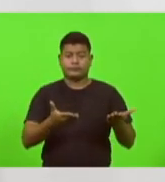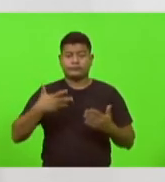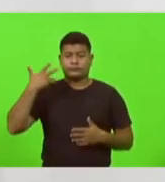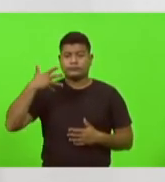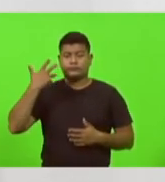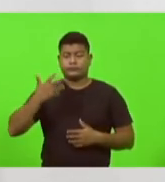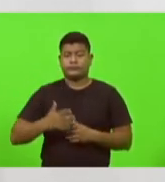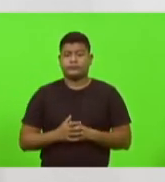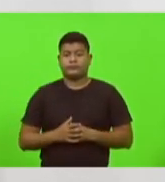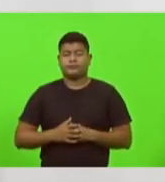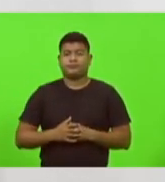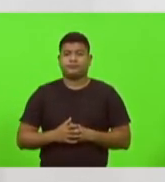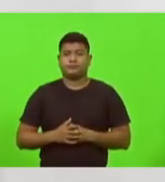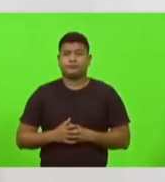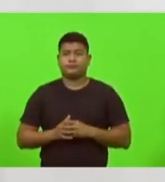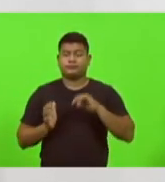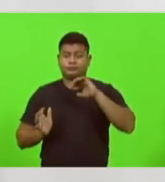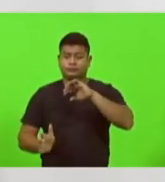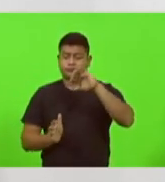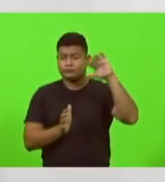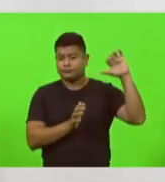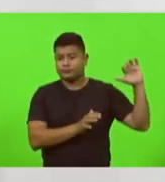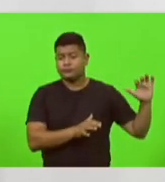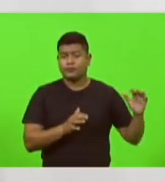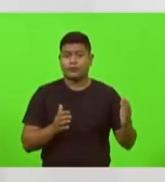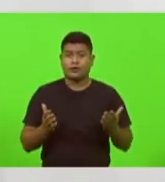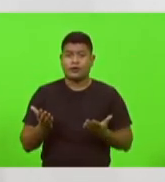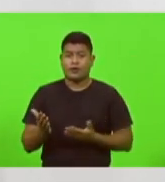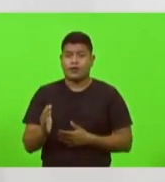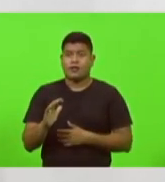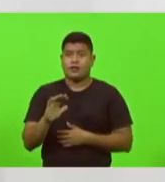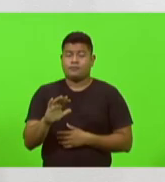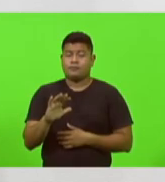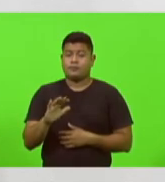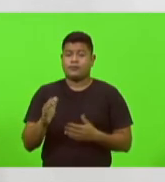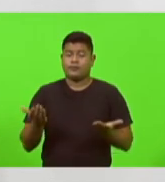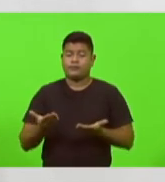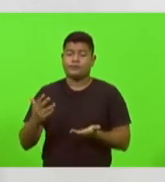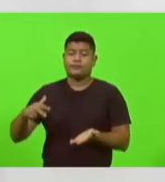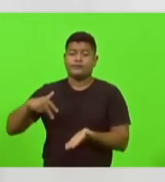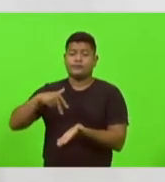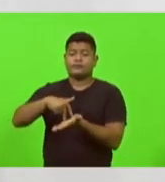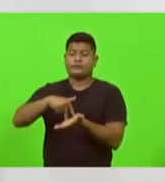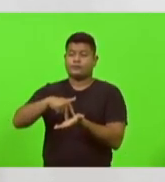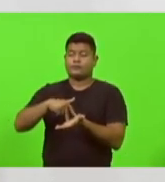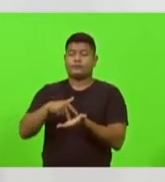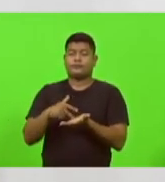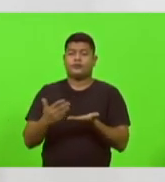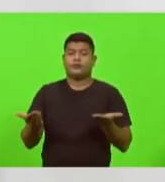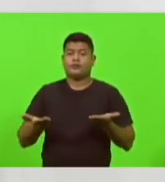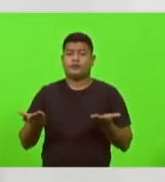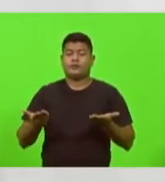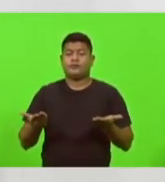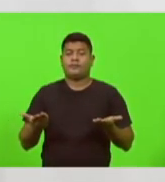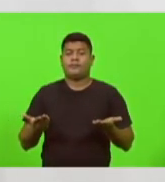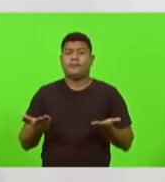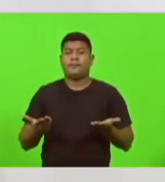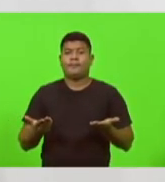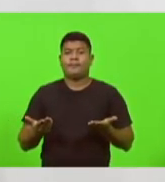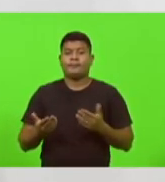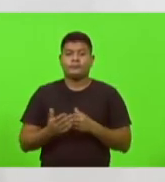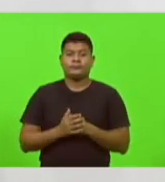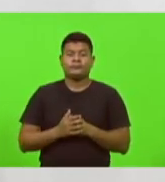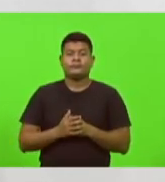hoje. Por outro lado, eu não podia deixar, no dia de hoje, de fazer aqui